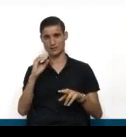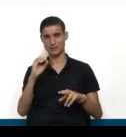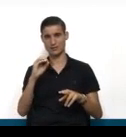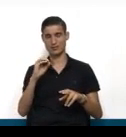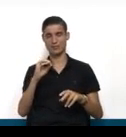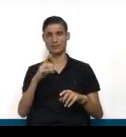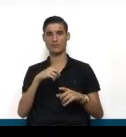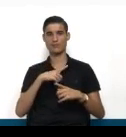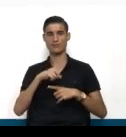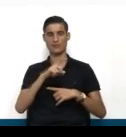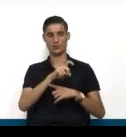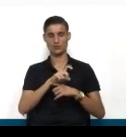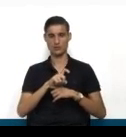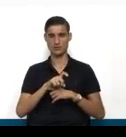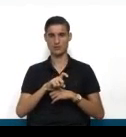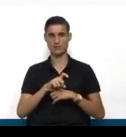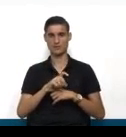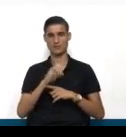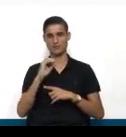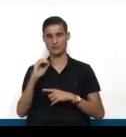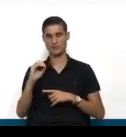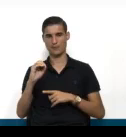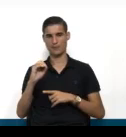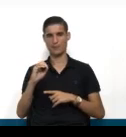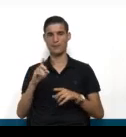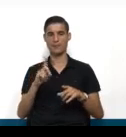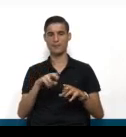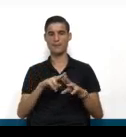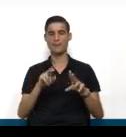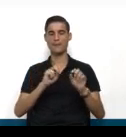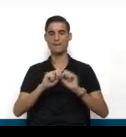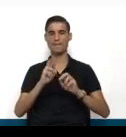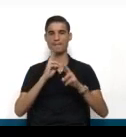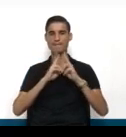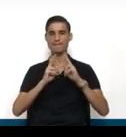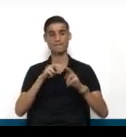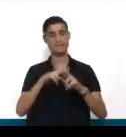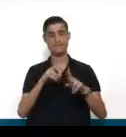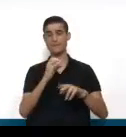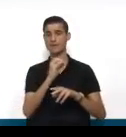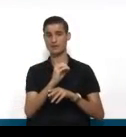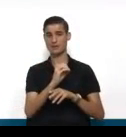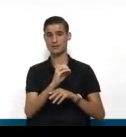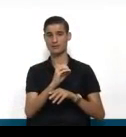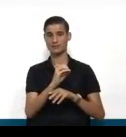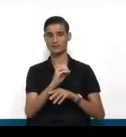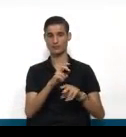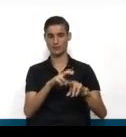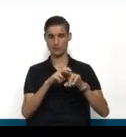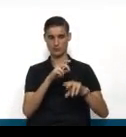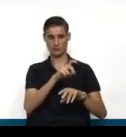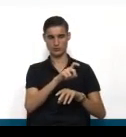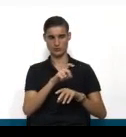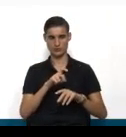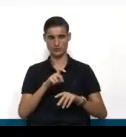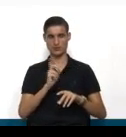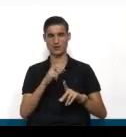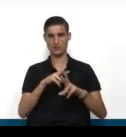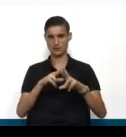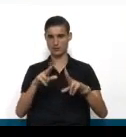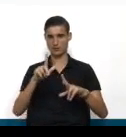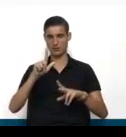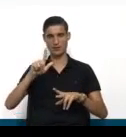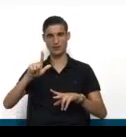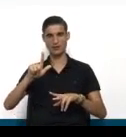zero, eu tenho x de zero e isso vai dar zero. E quando o meu x for